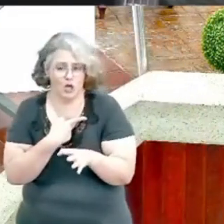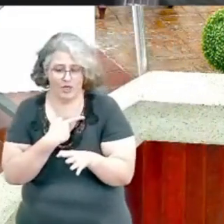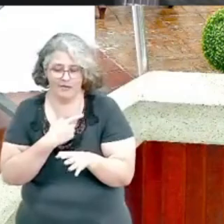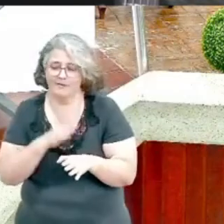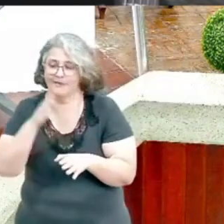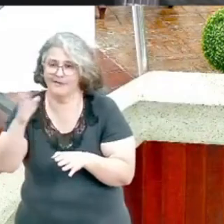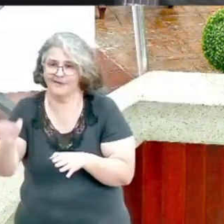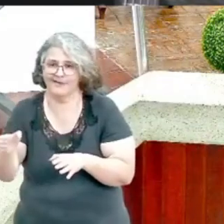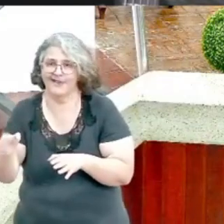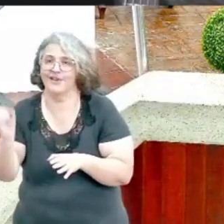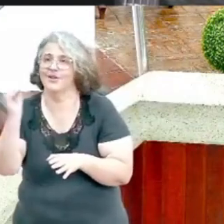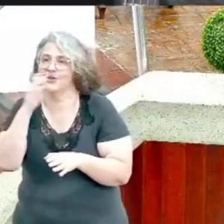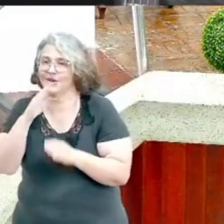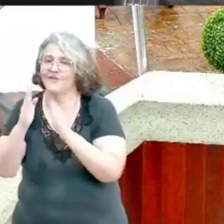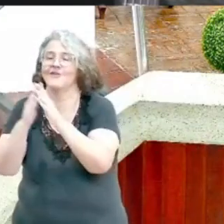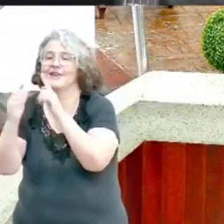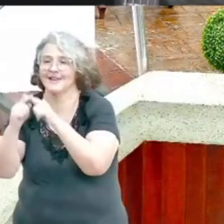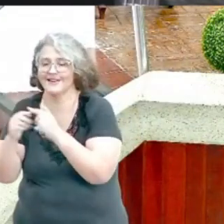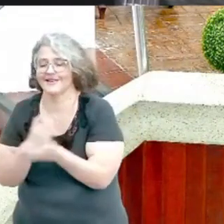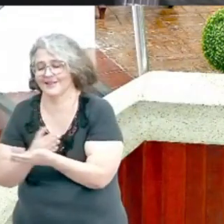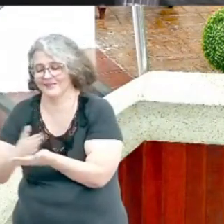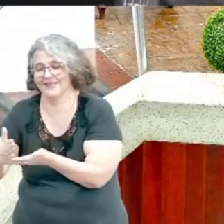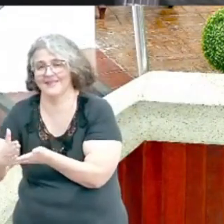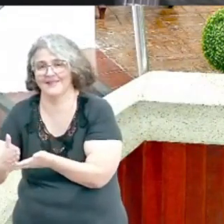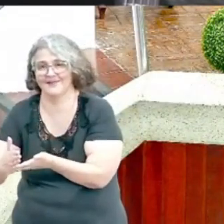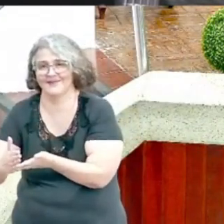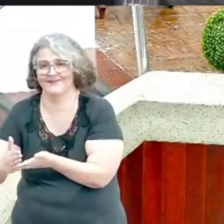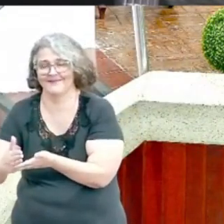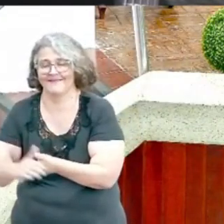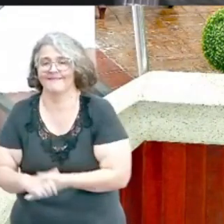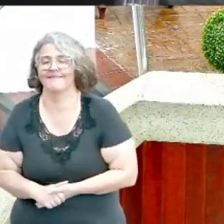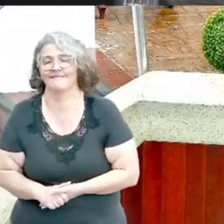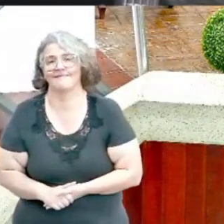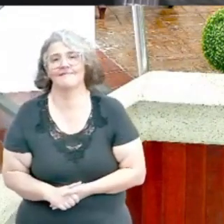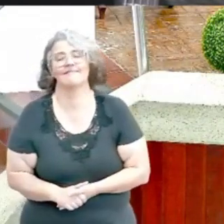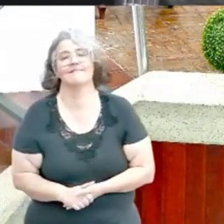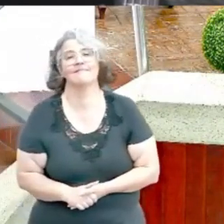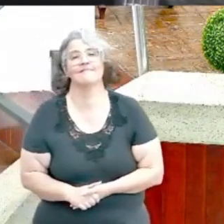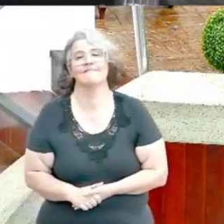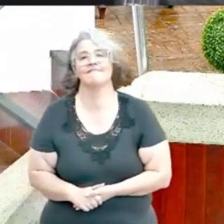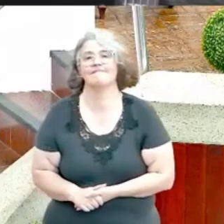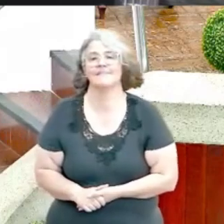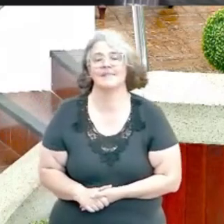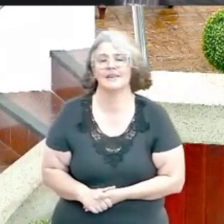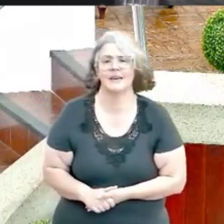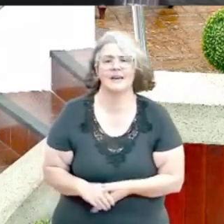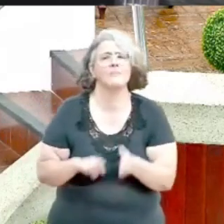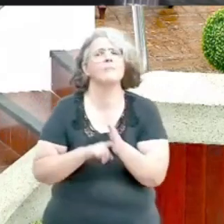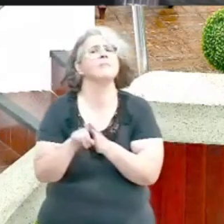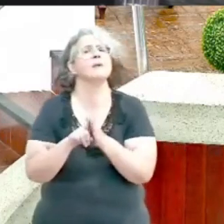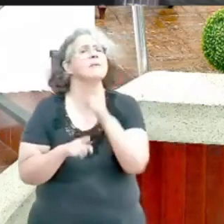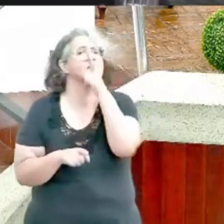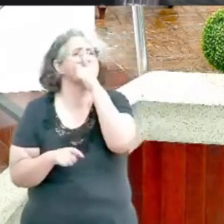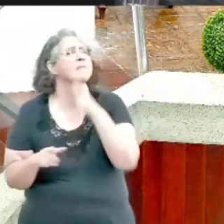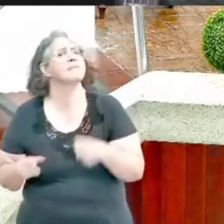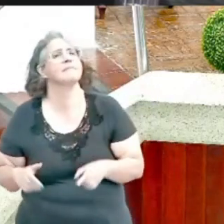para esta nova igreja que está nascendo em São Vicente. A pergunta que eu faço para você